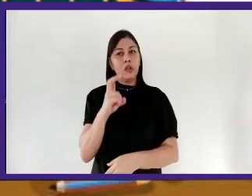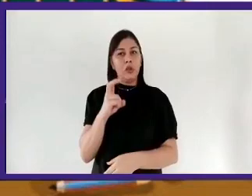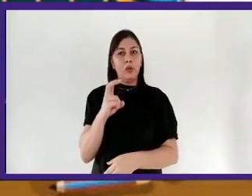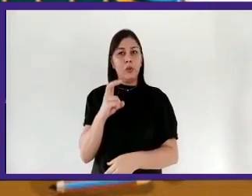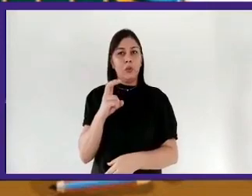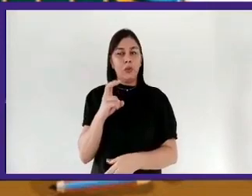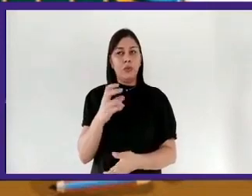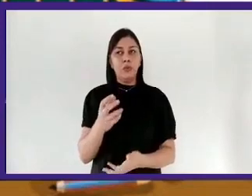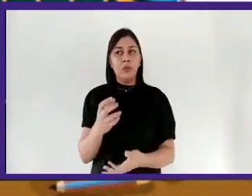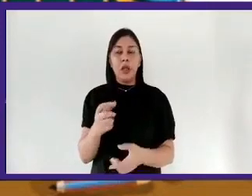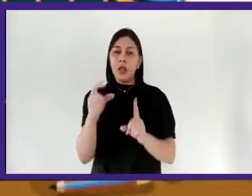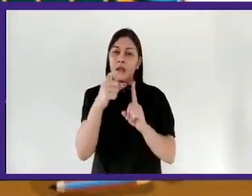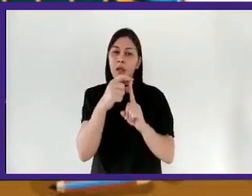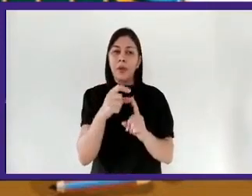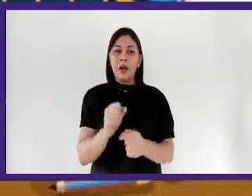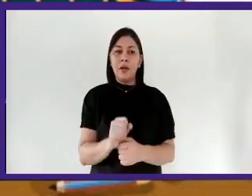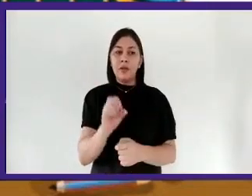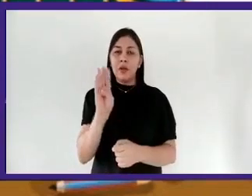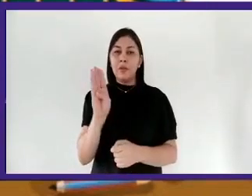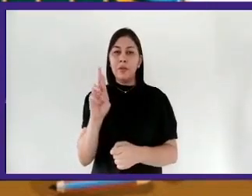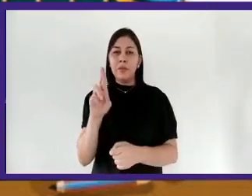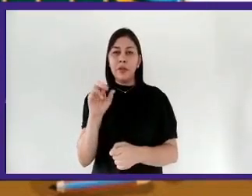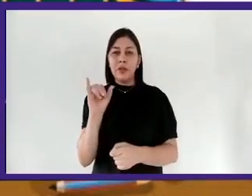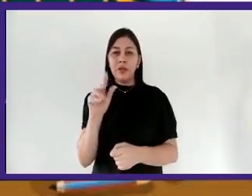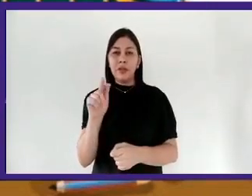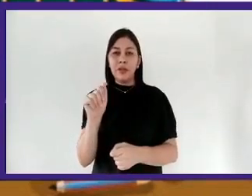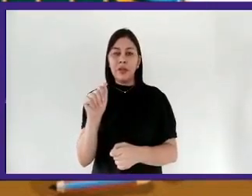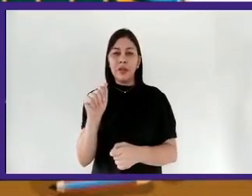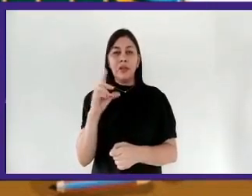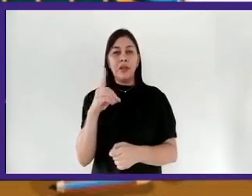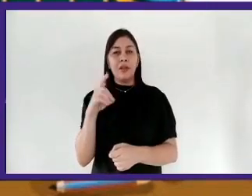na palavra brigadeiro, nós encontramos